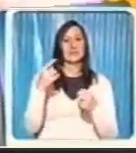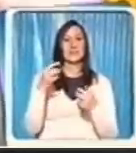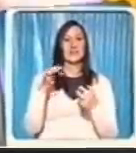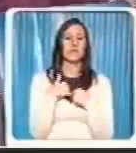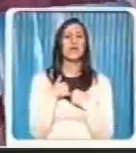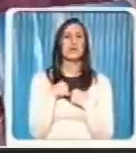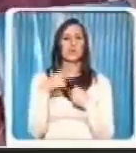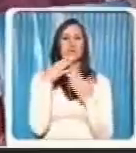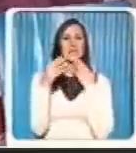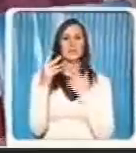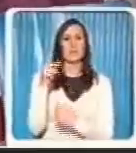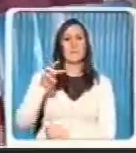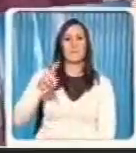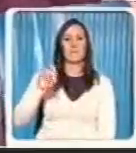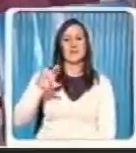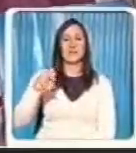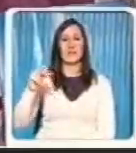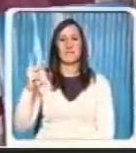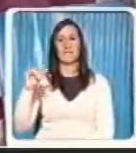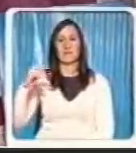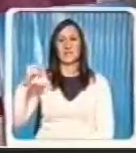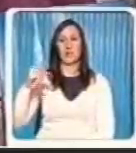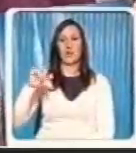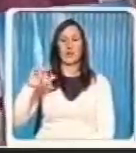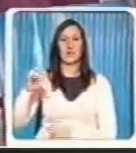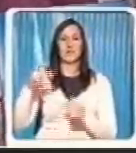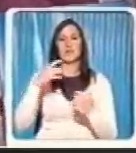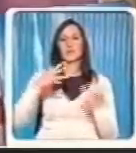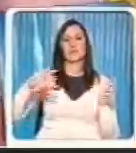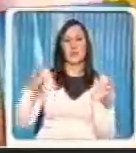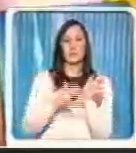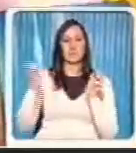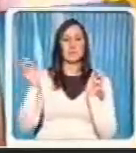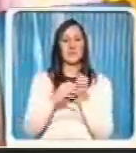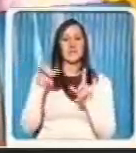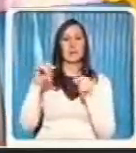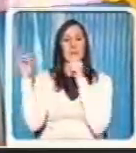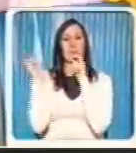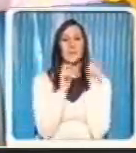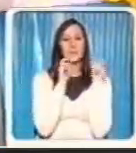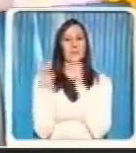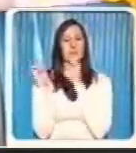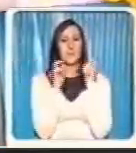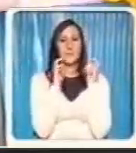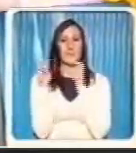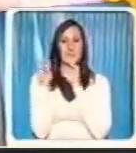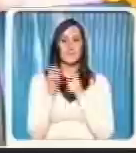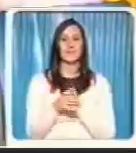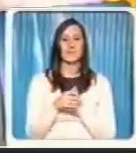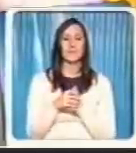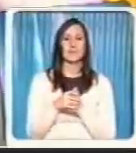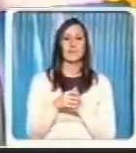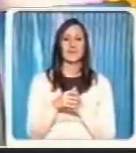Maria Vitória, Gaita de Beijo é e Fandango. Está ali a Gata de Beijos na sua fotografia, exatamente.